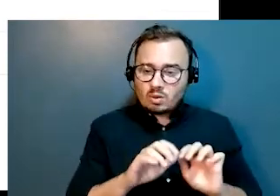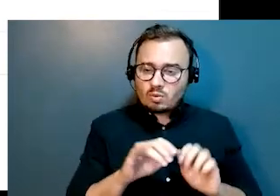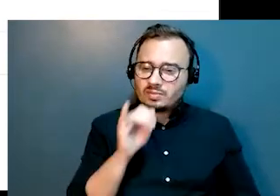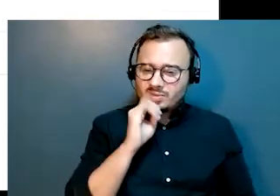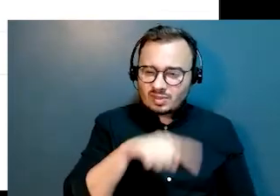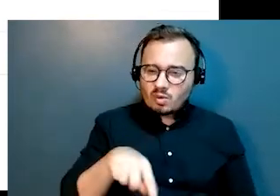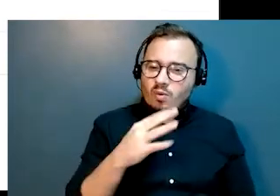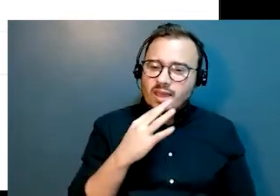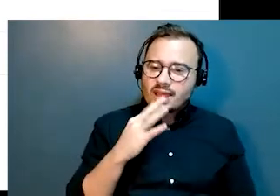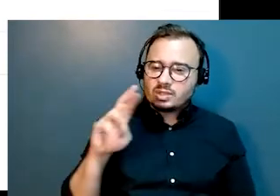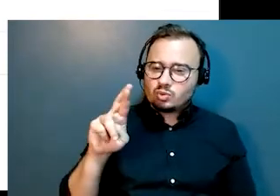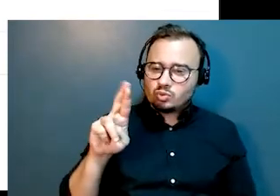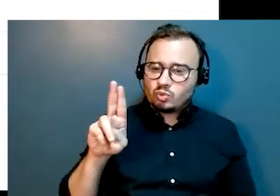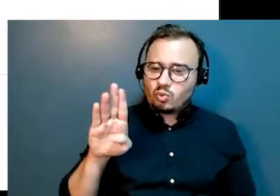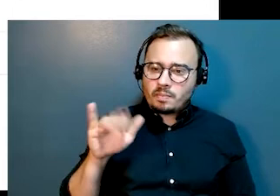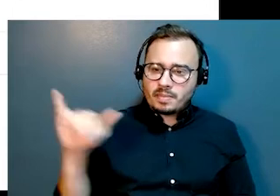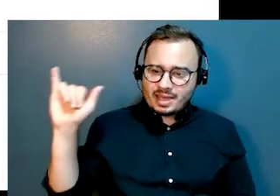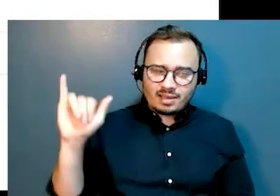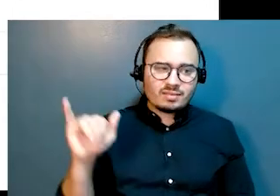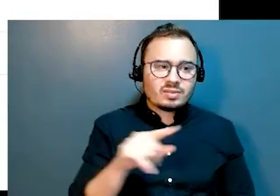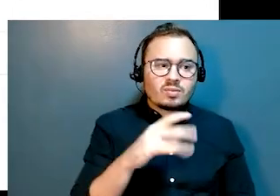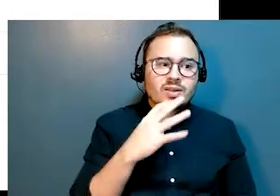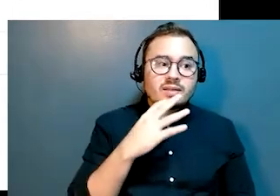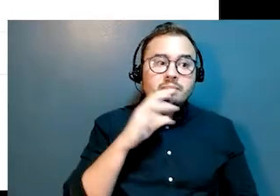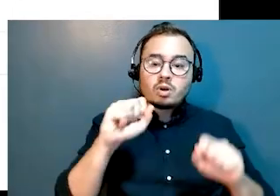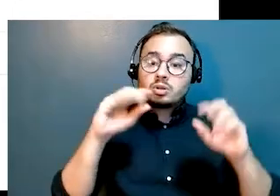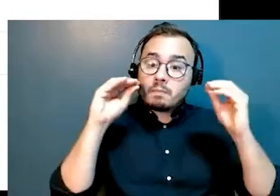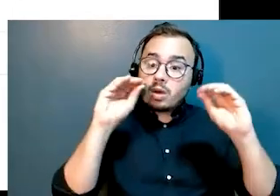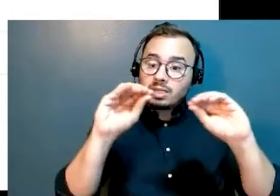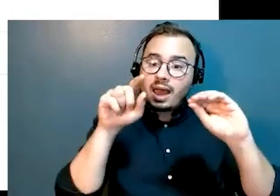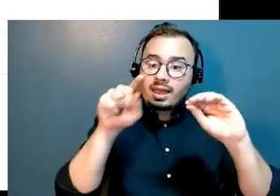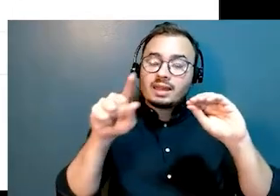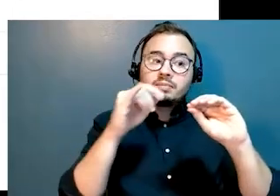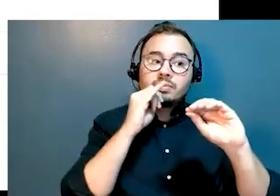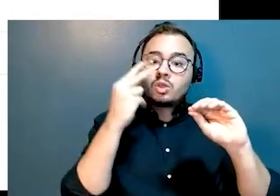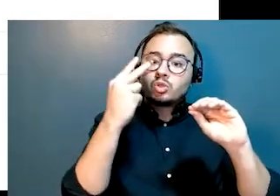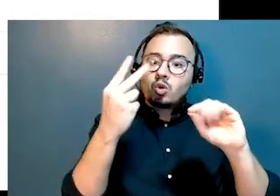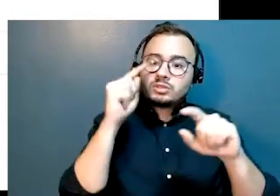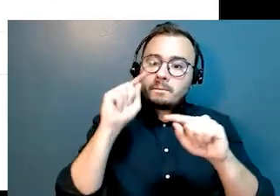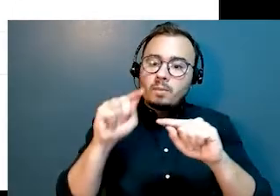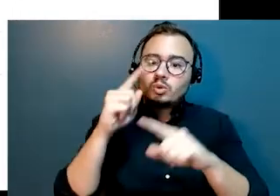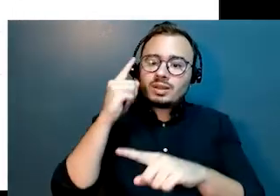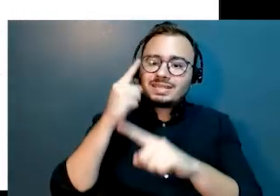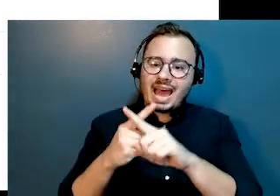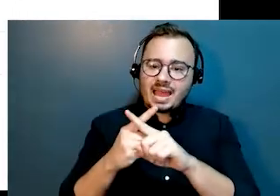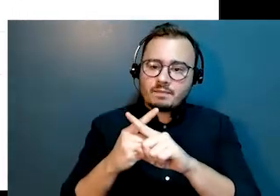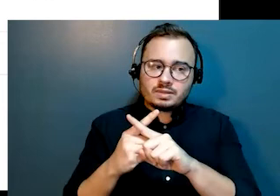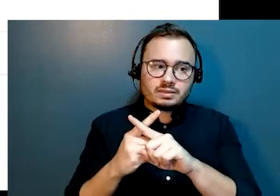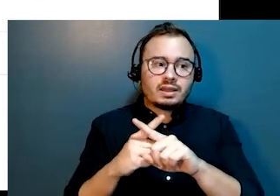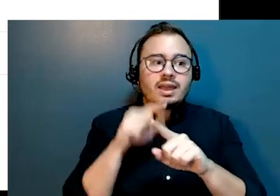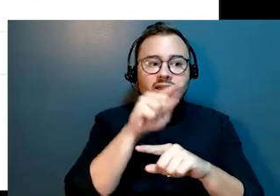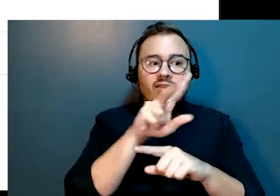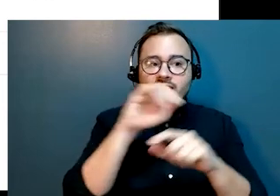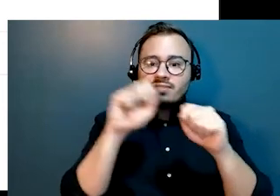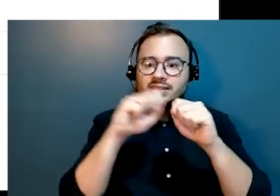percebe que você pode pegar o número inteiro e usar algumas funções como 2.times para dizer 2 vezes, toque